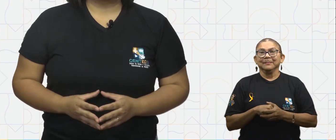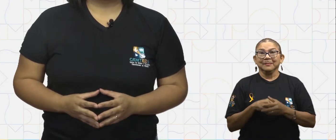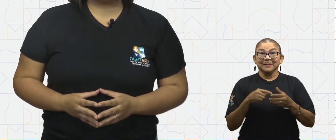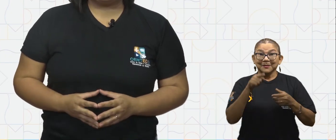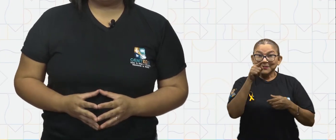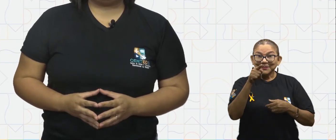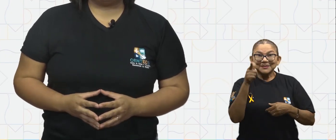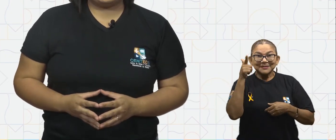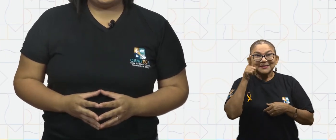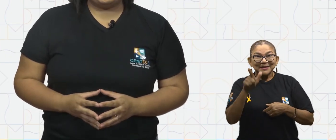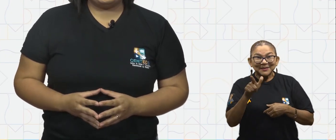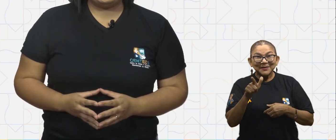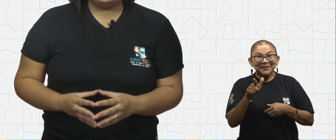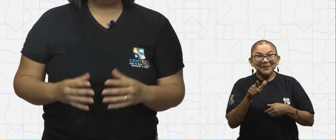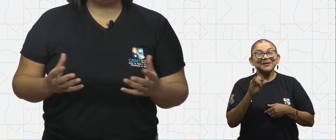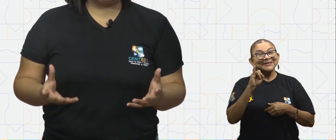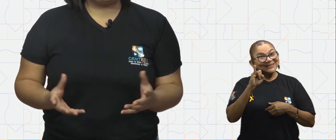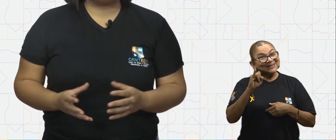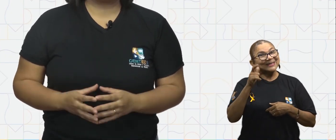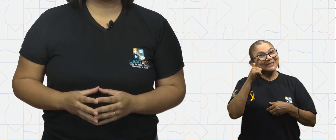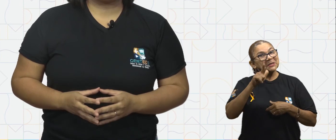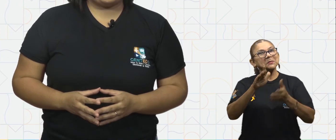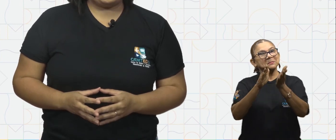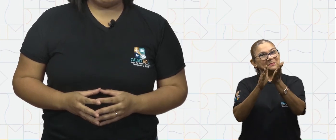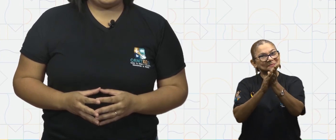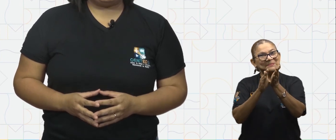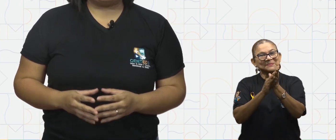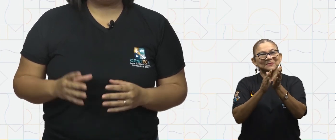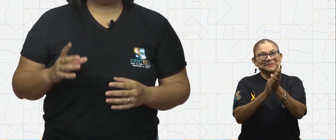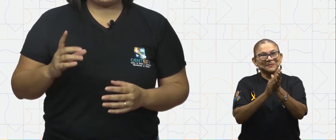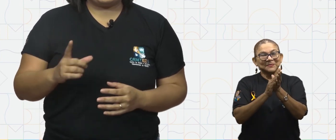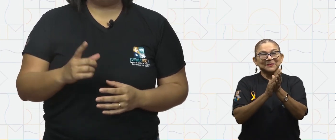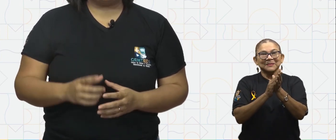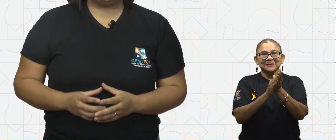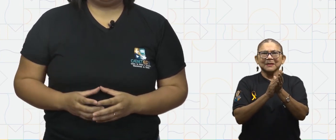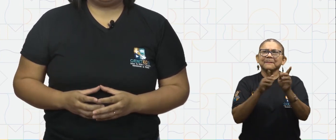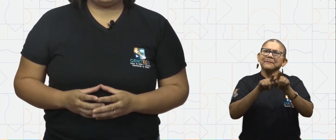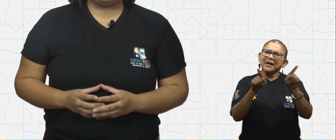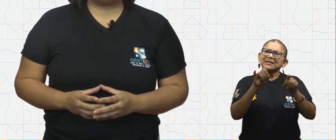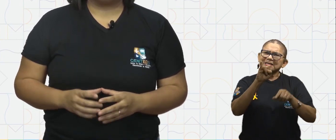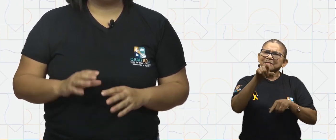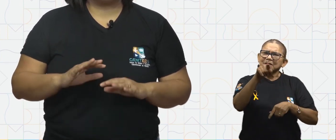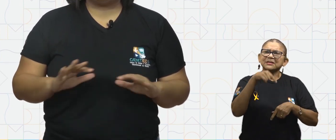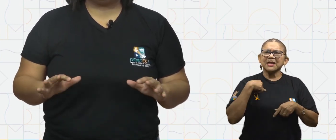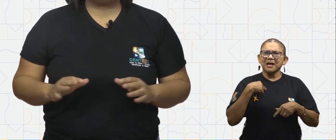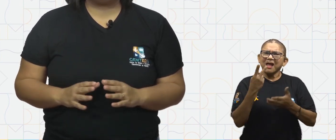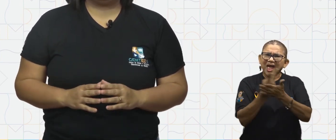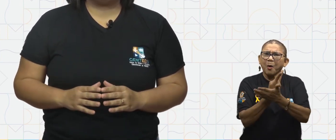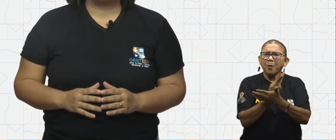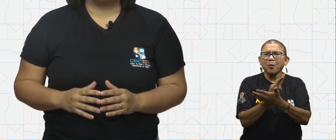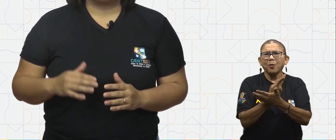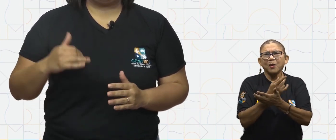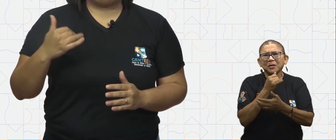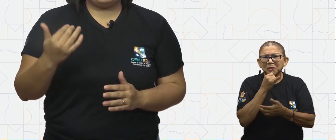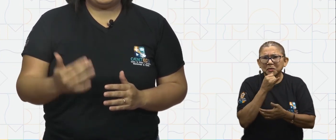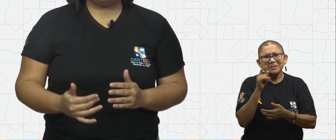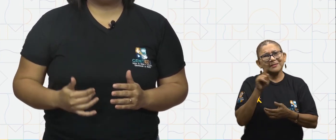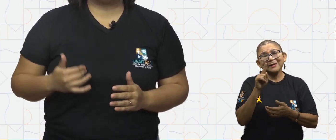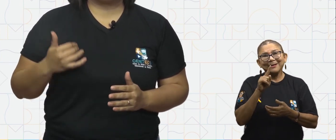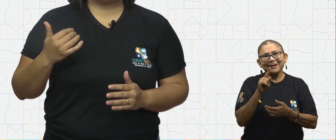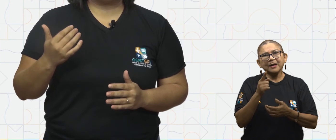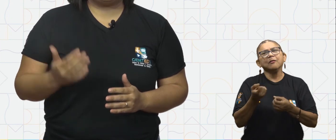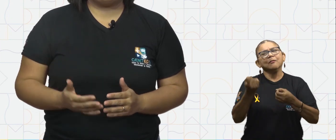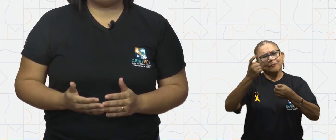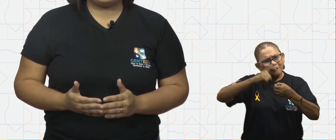aí, você acertou as questões? Se acertou, parabéns! Caso você tenha errado, não fique triste não. Repita